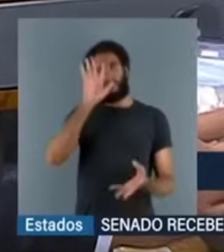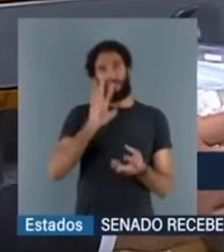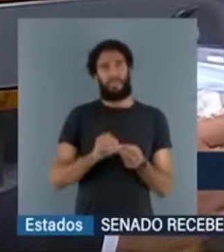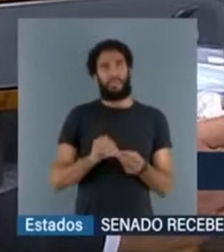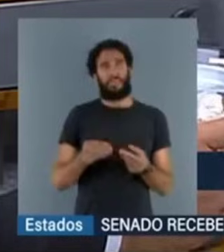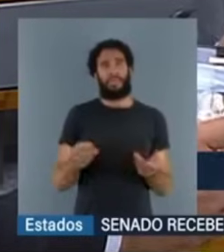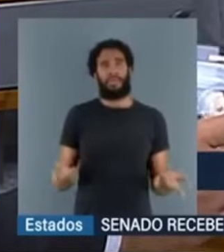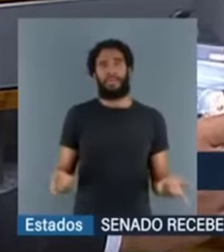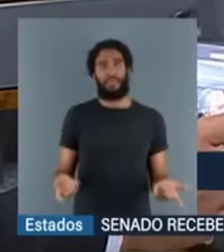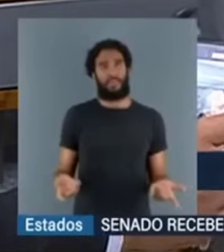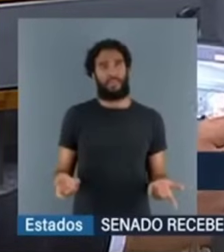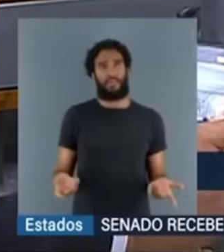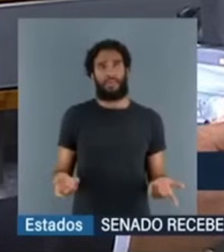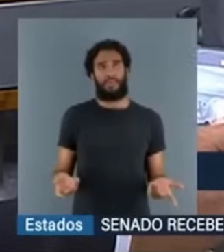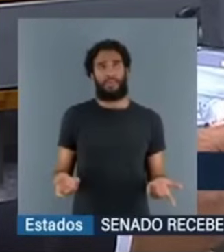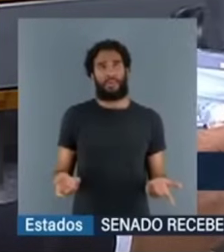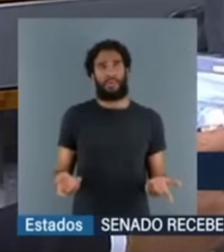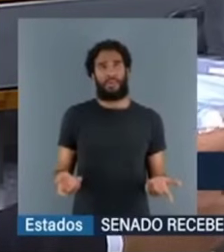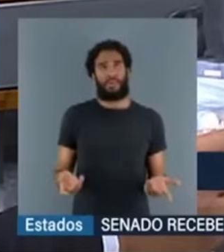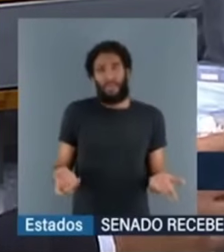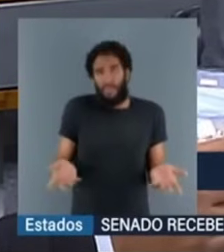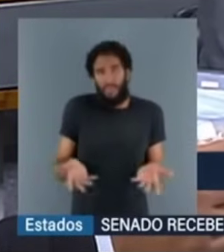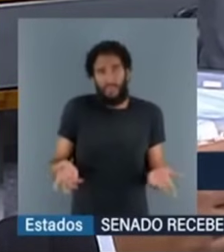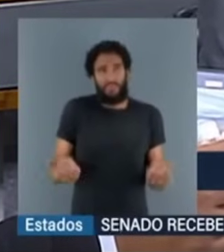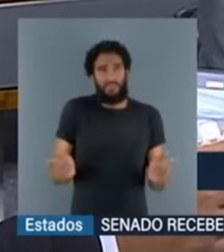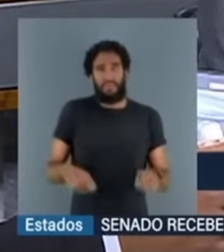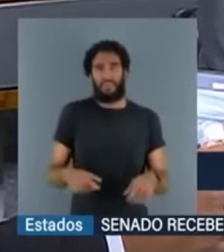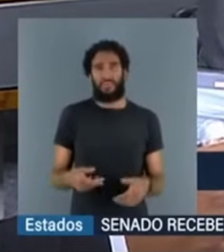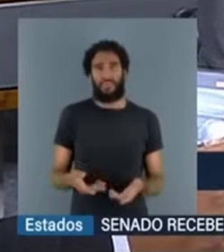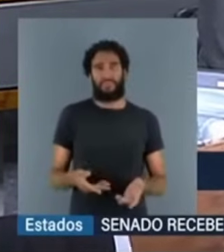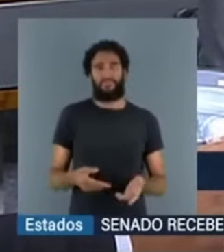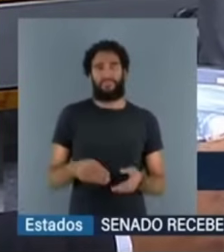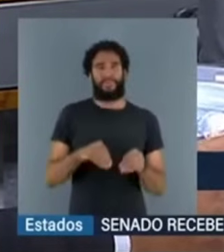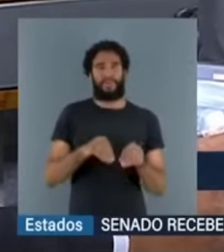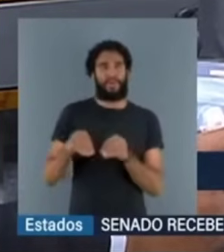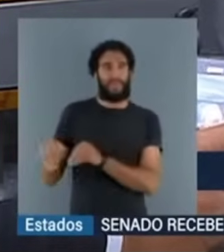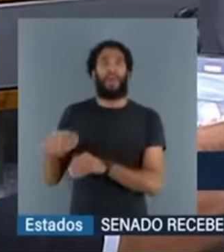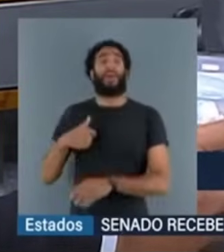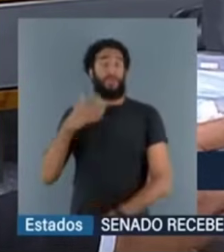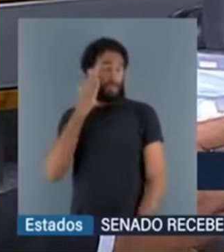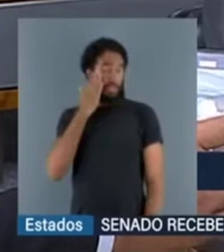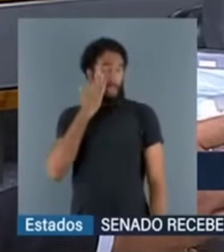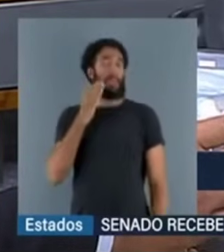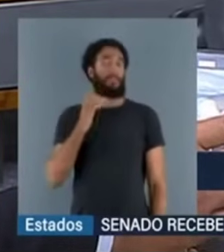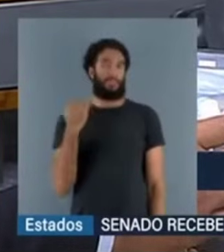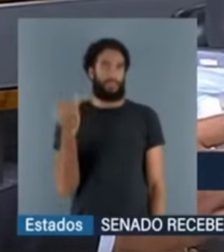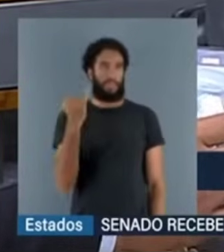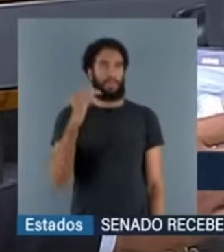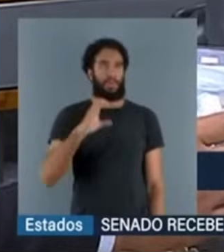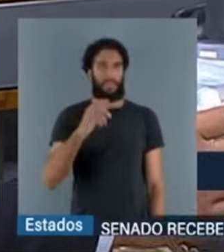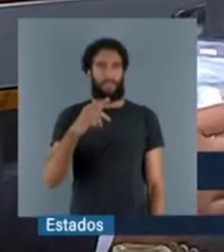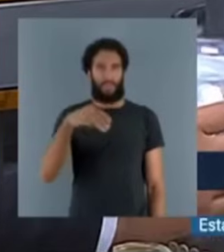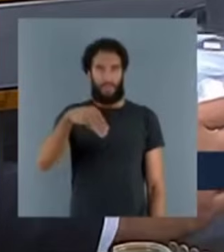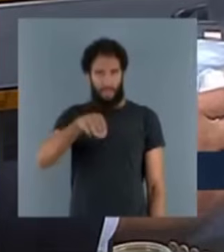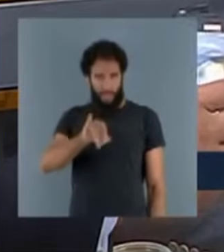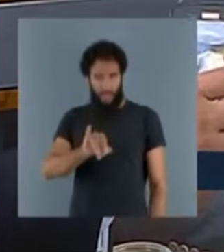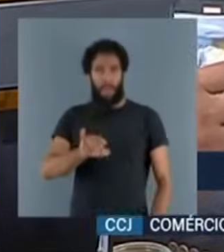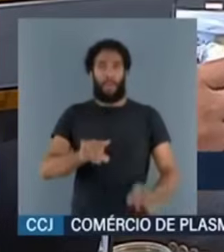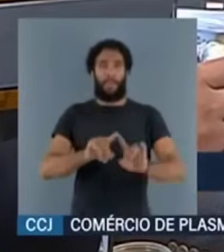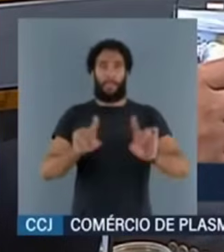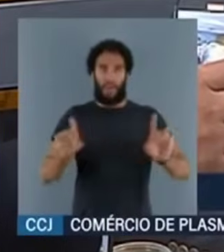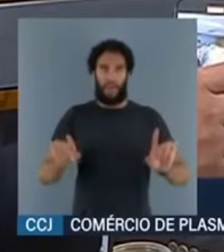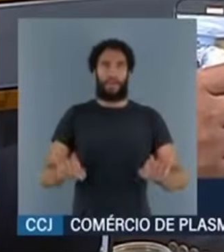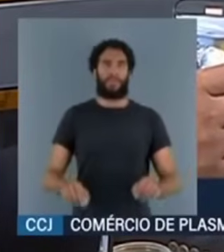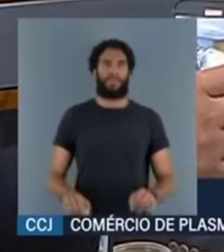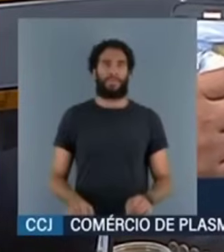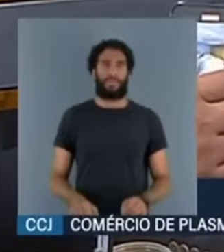instrumento indispensável hoje, que eu sei da importância de uma CPI. E, de fato, da forma